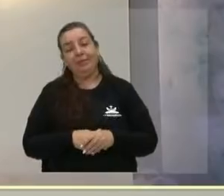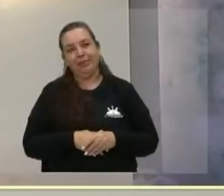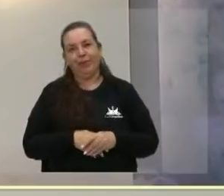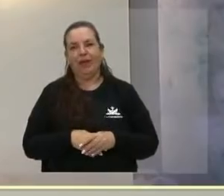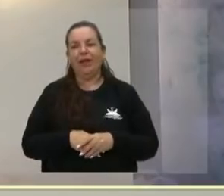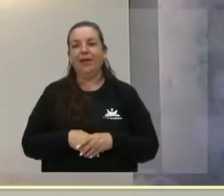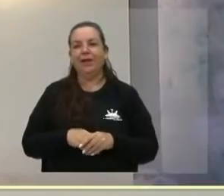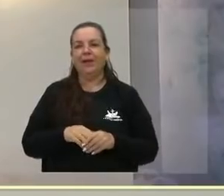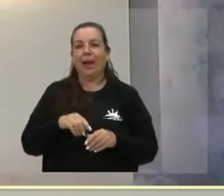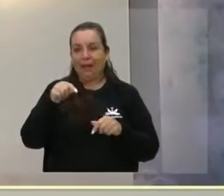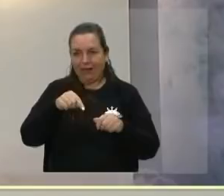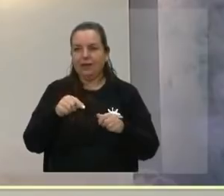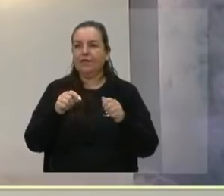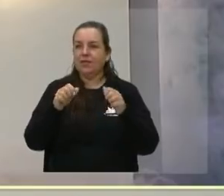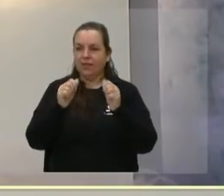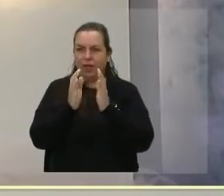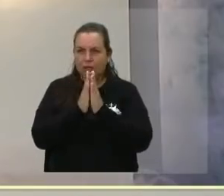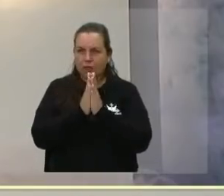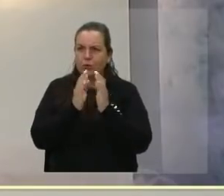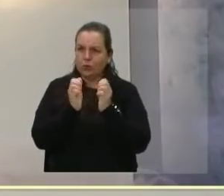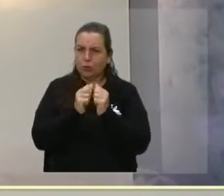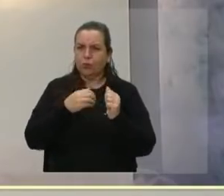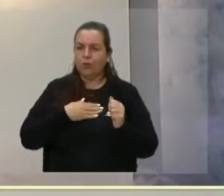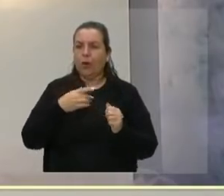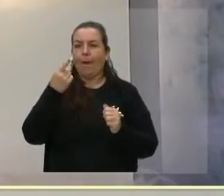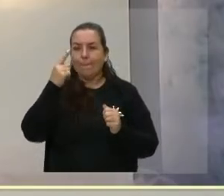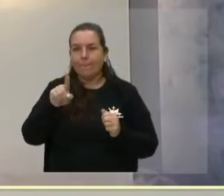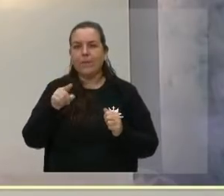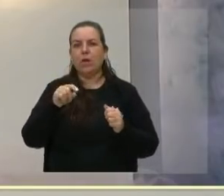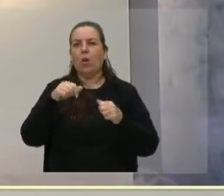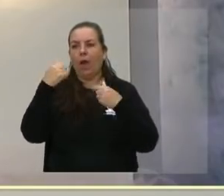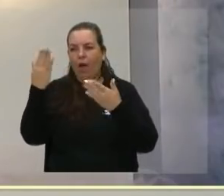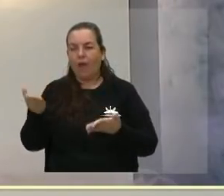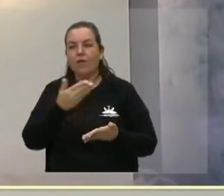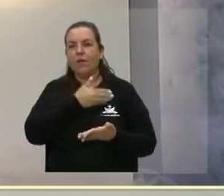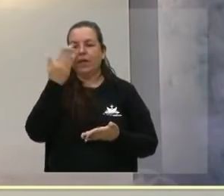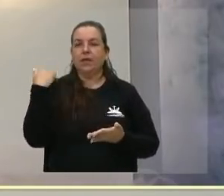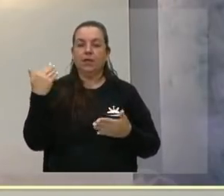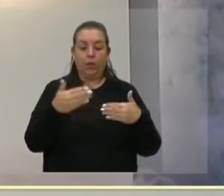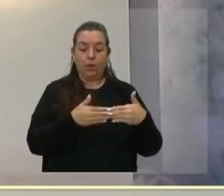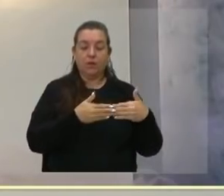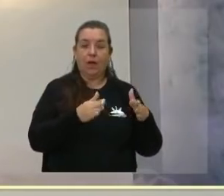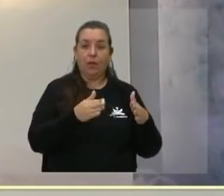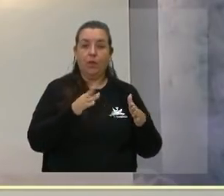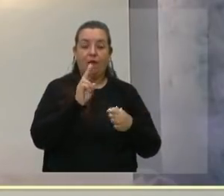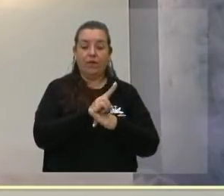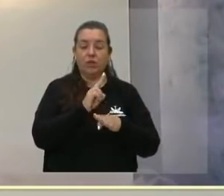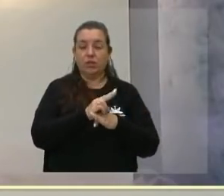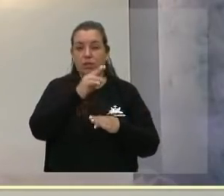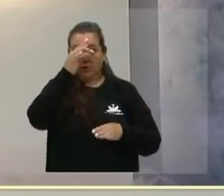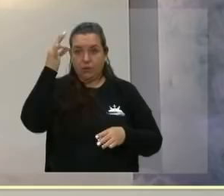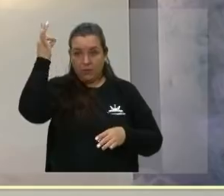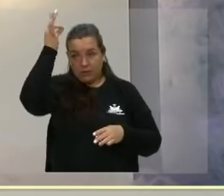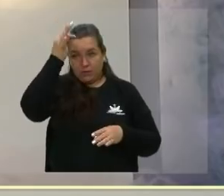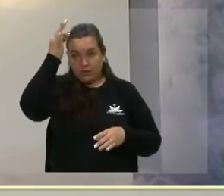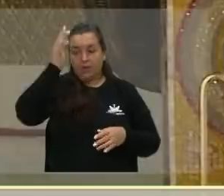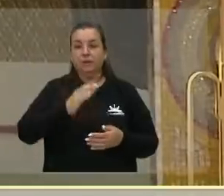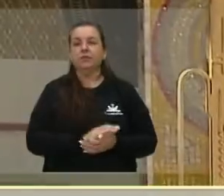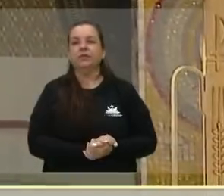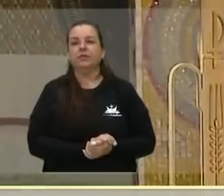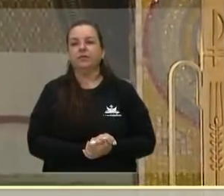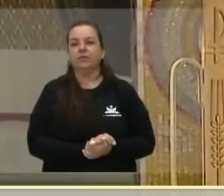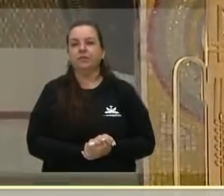as mil ave-marias depois das 20 horas eu abro a vigília do divino espírito santo nós